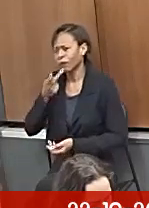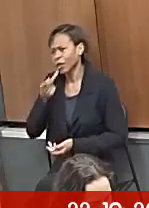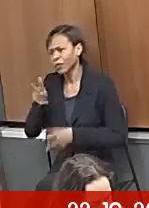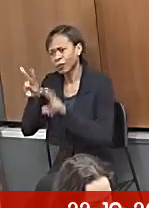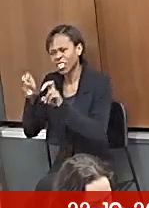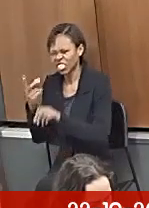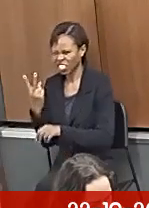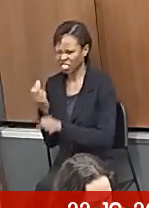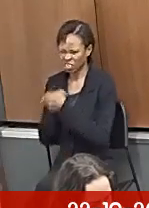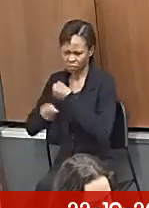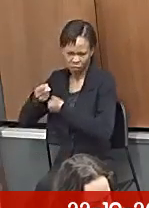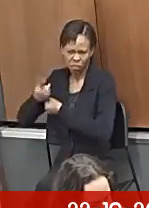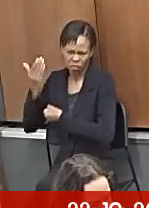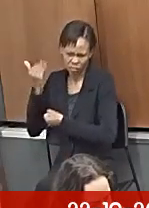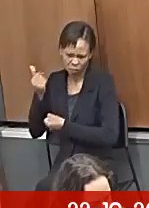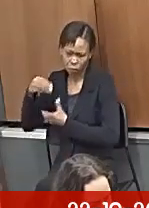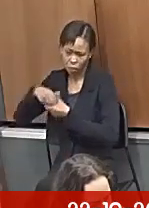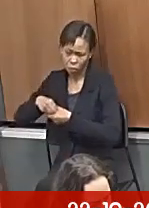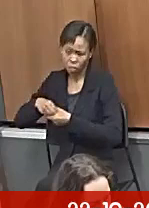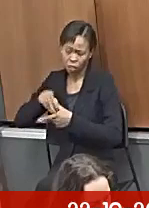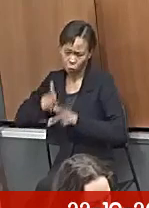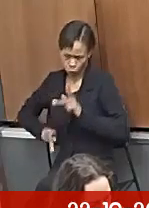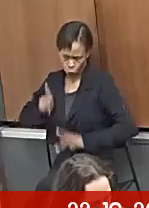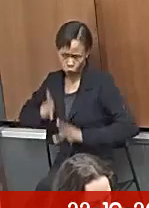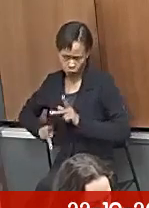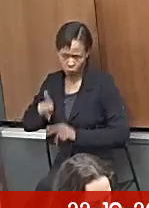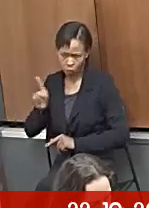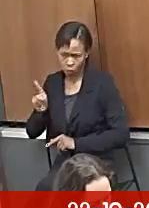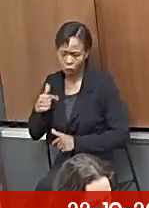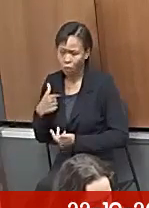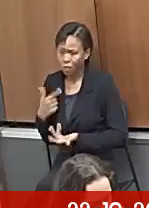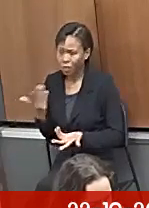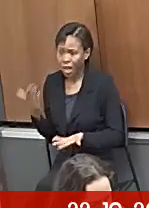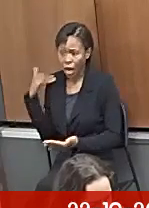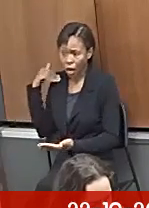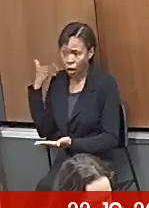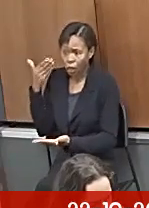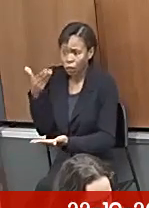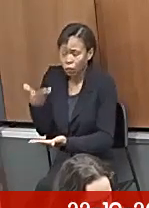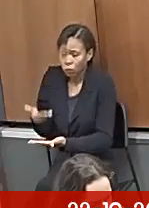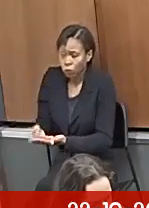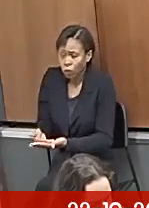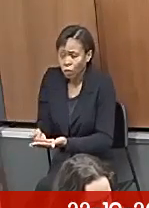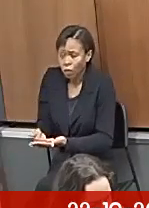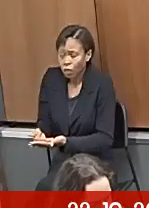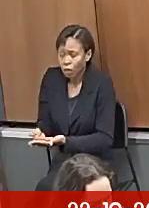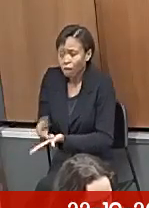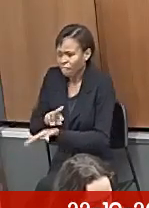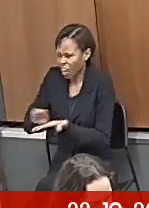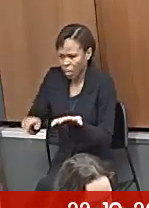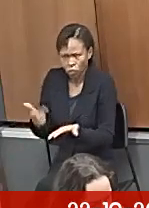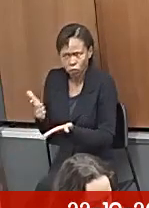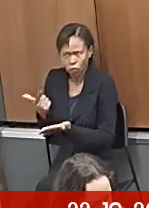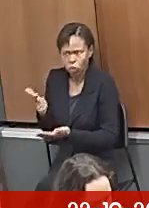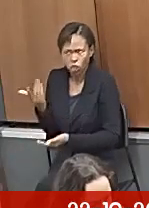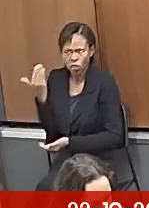há 2 anos, foi logo na promotoria. Eu falei, gente, mas... E até então, né, a gente não tinha tantos casos. Aí eu até... Foi um